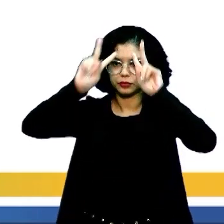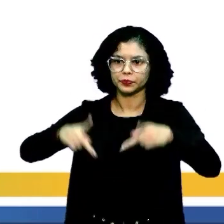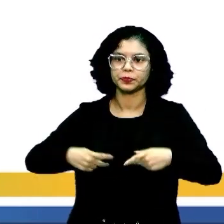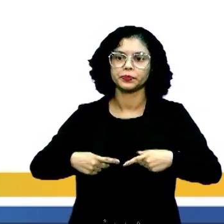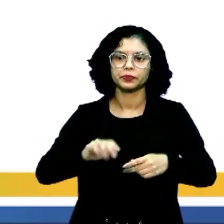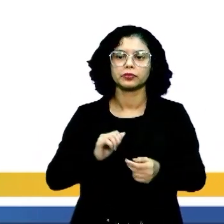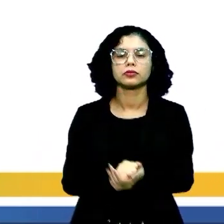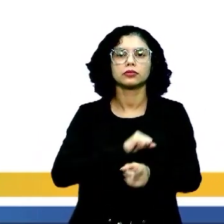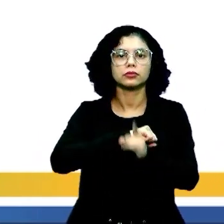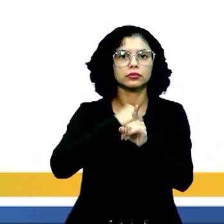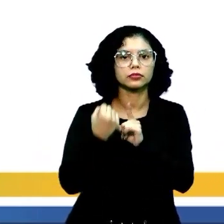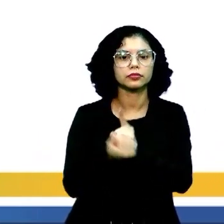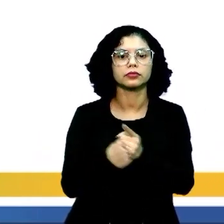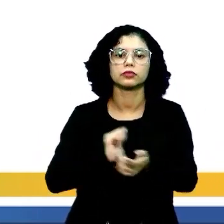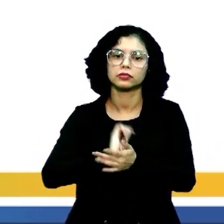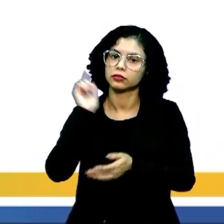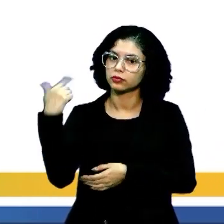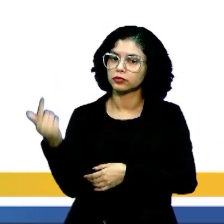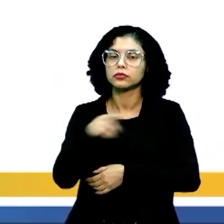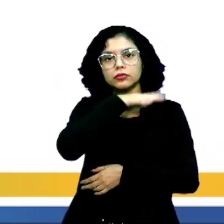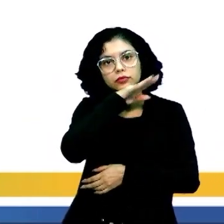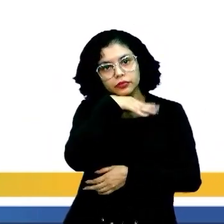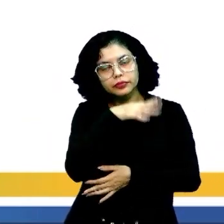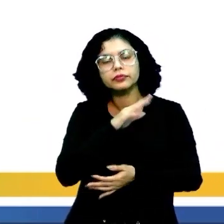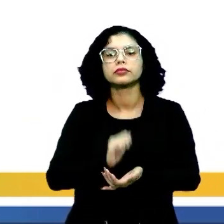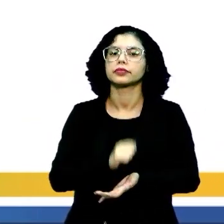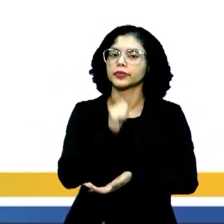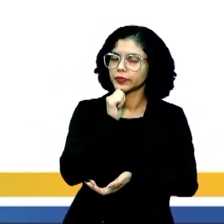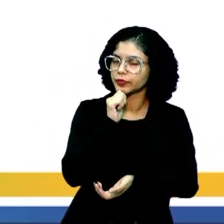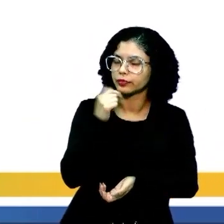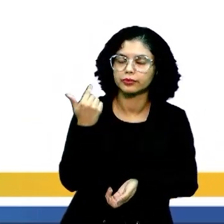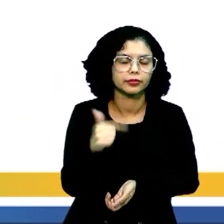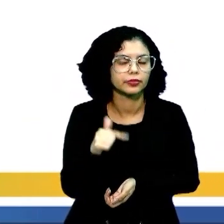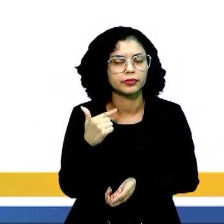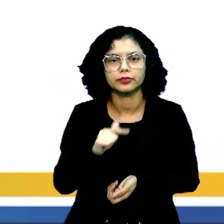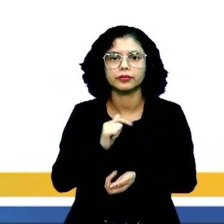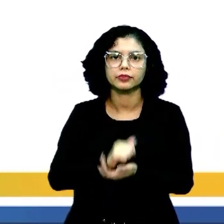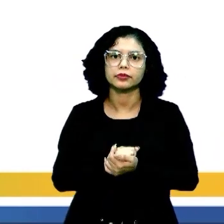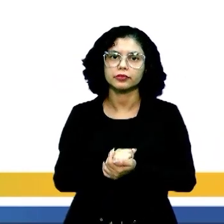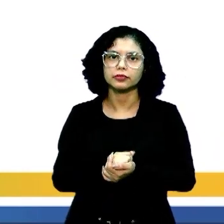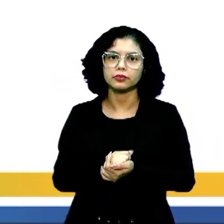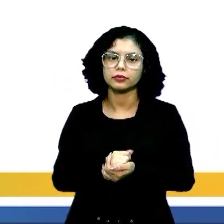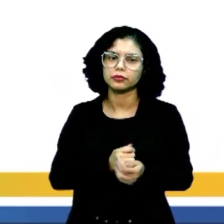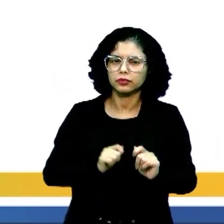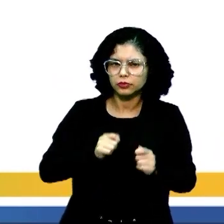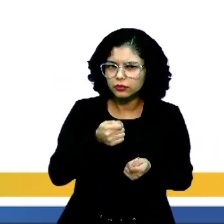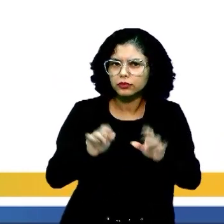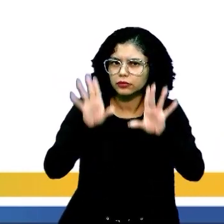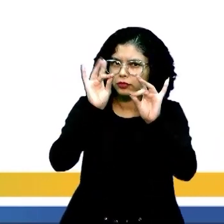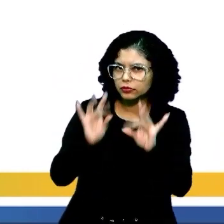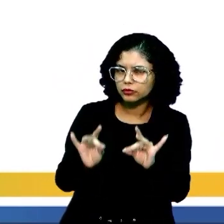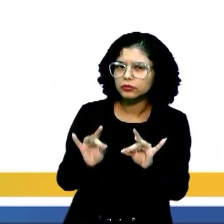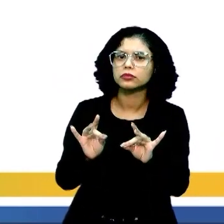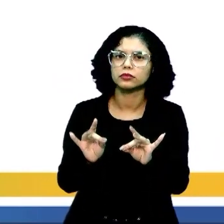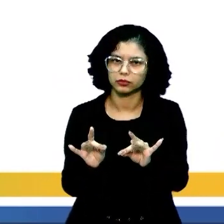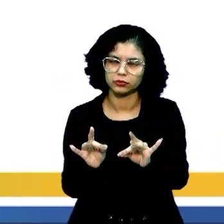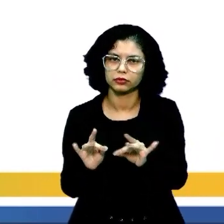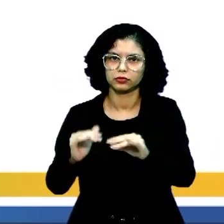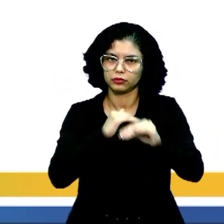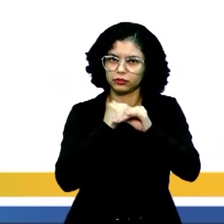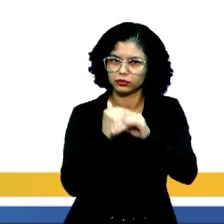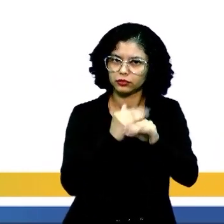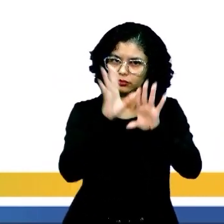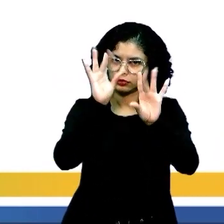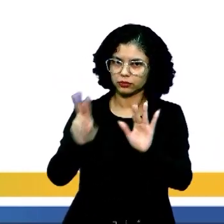humanas. As outras espécies animais, elas ainda não têm essa articulação no sentido de